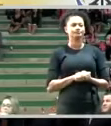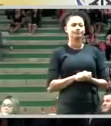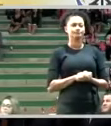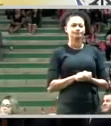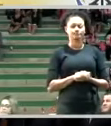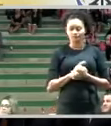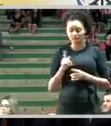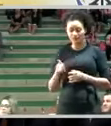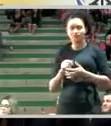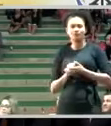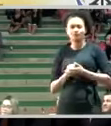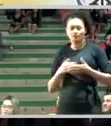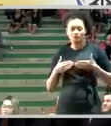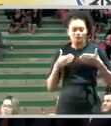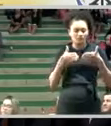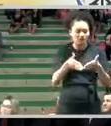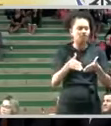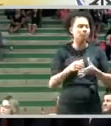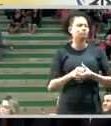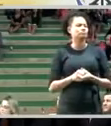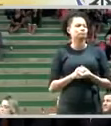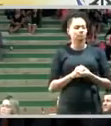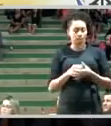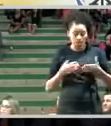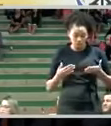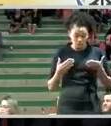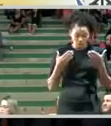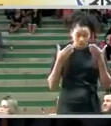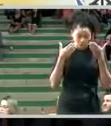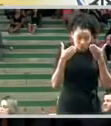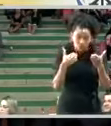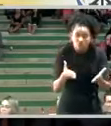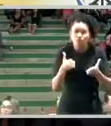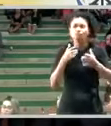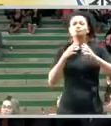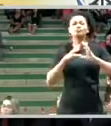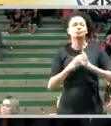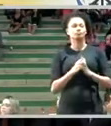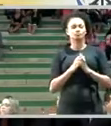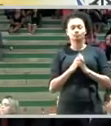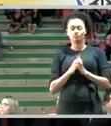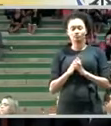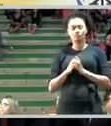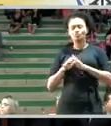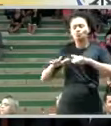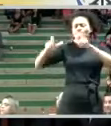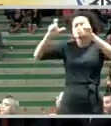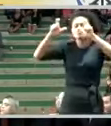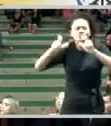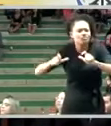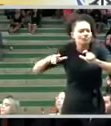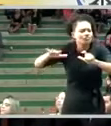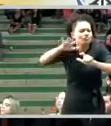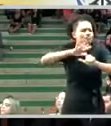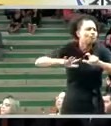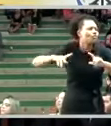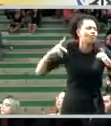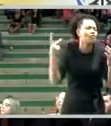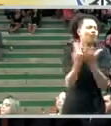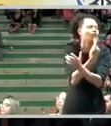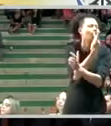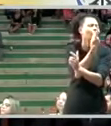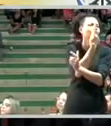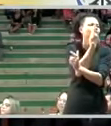Eles vêm cantando. Quando chega num lugar chamado Eira de Nacon, acontece o